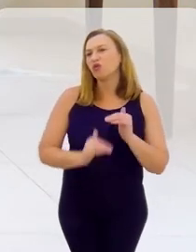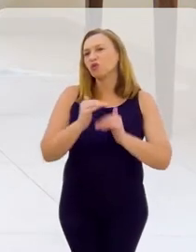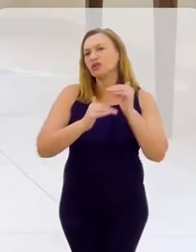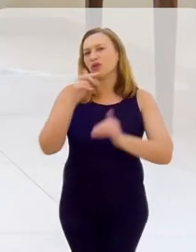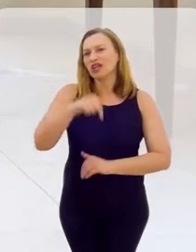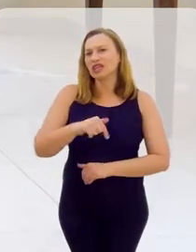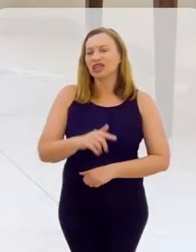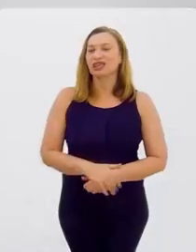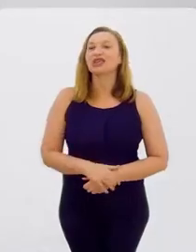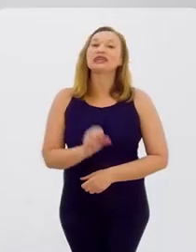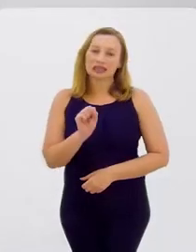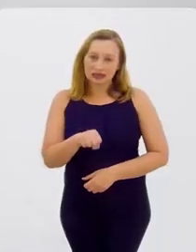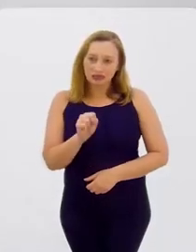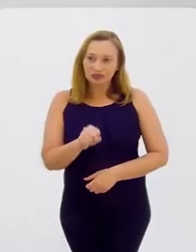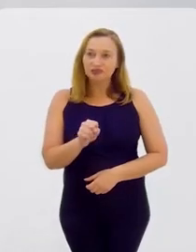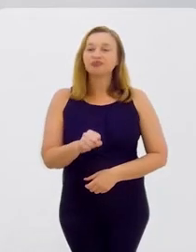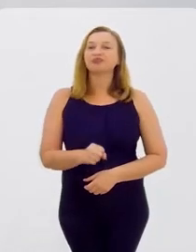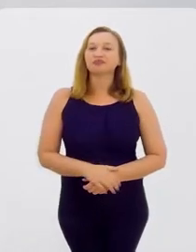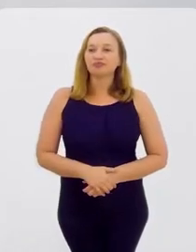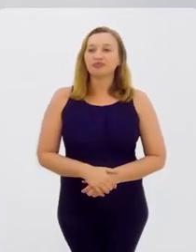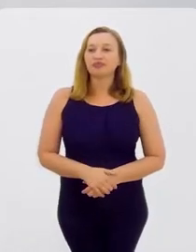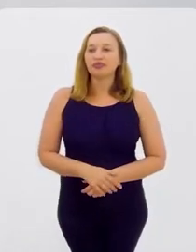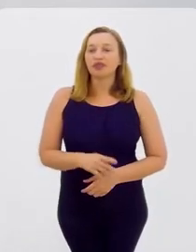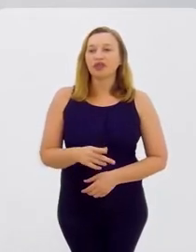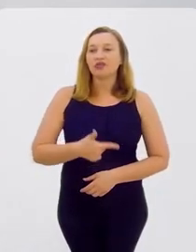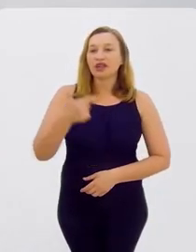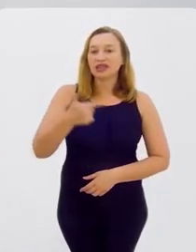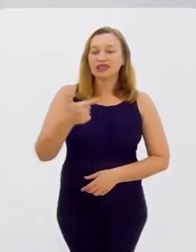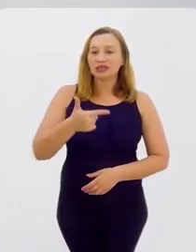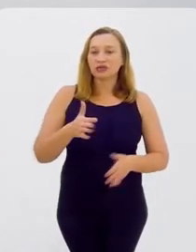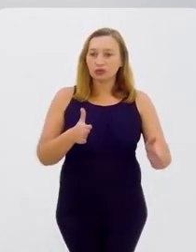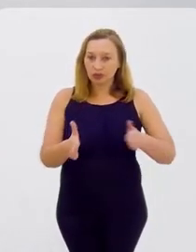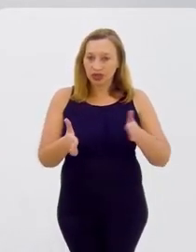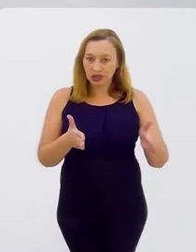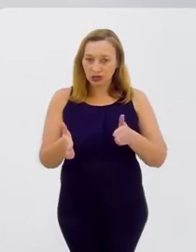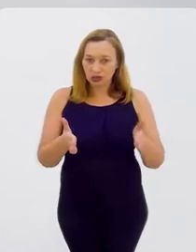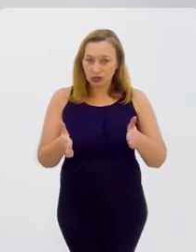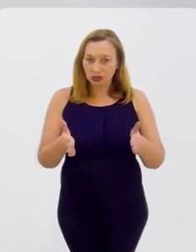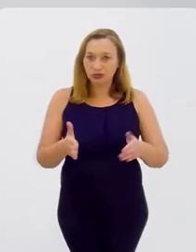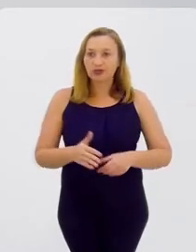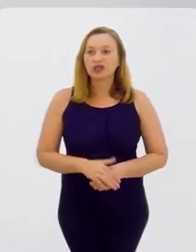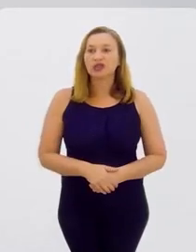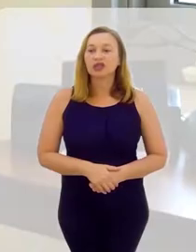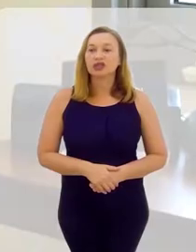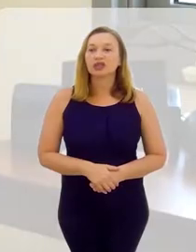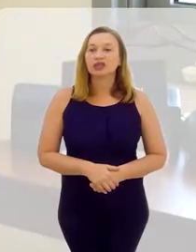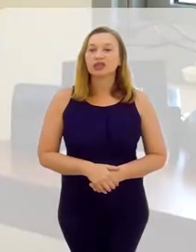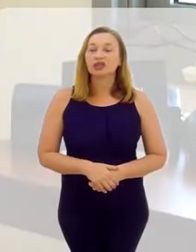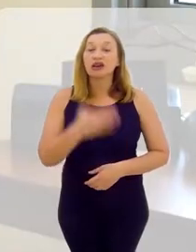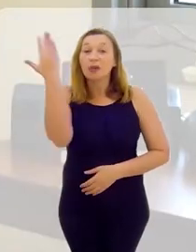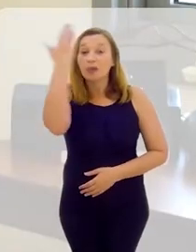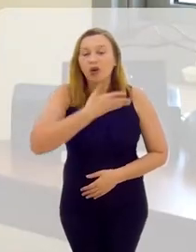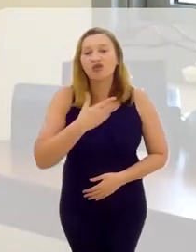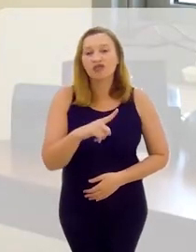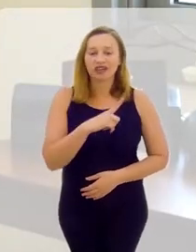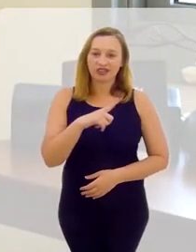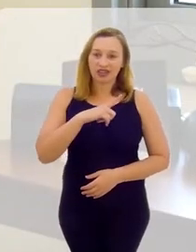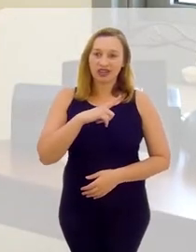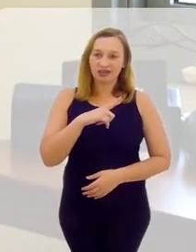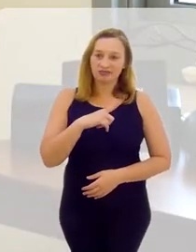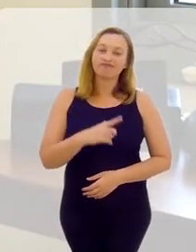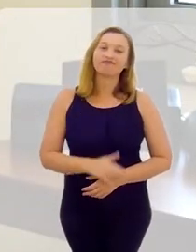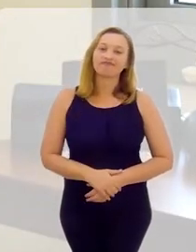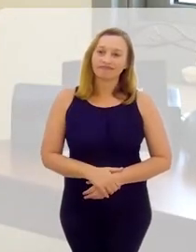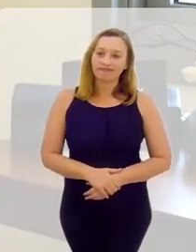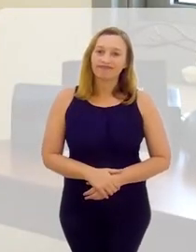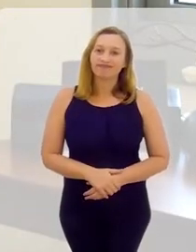evolução? É, aqui sim, seria o que nós chamamos de segundo estado, que é um estado em que ele vai ser provado, é um